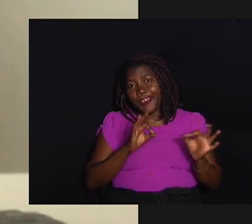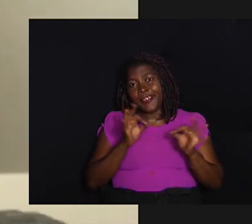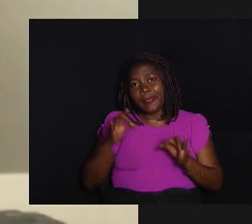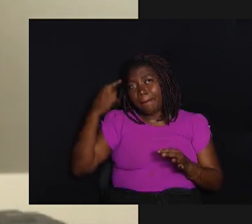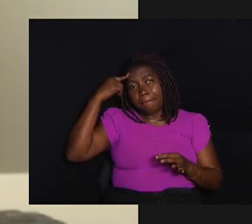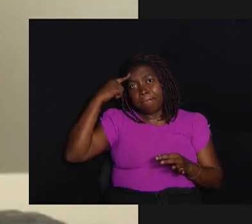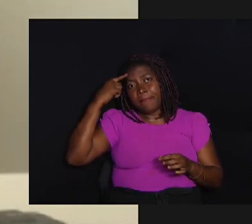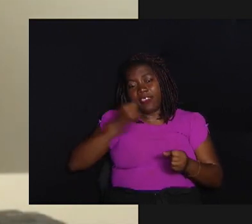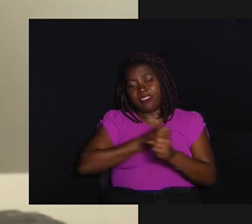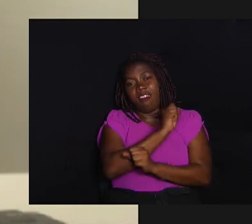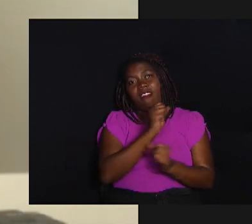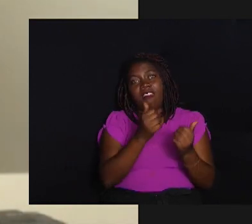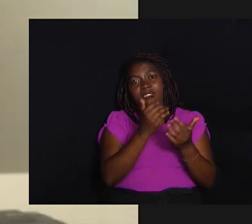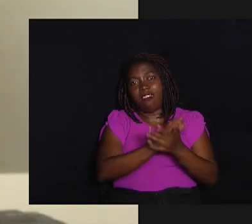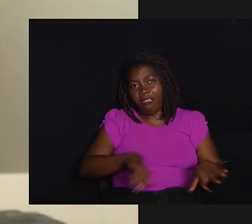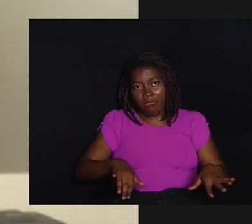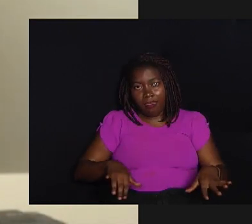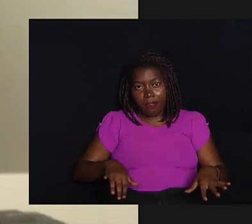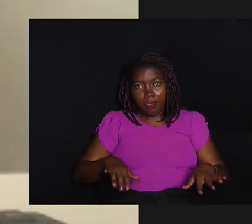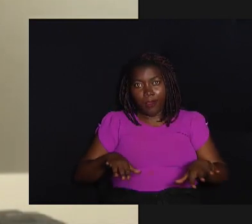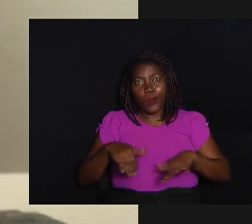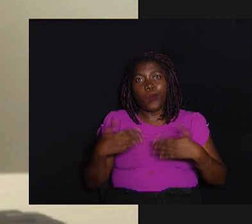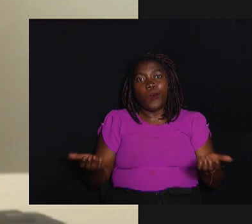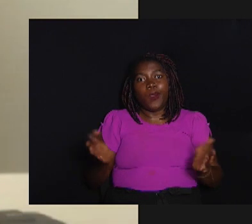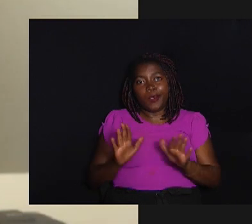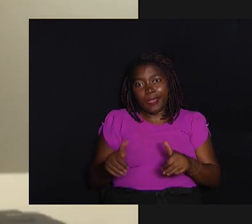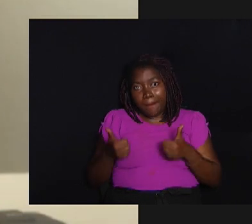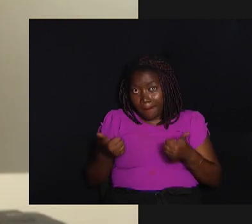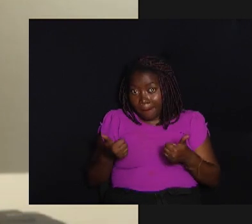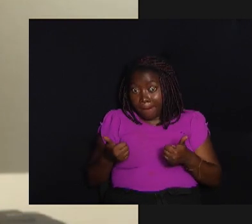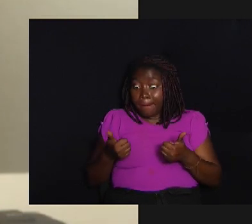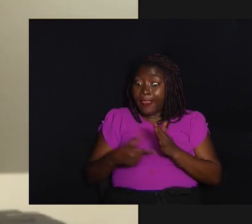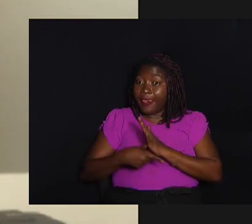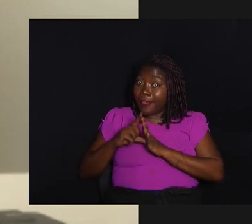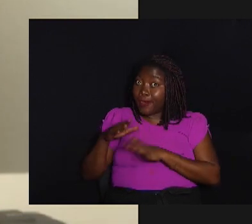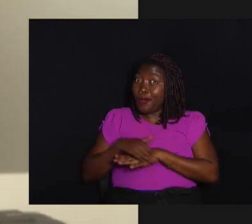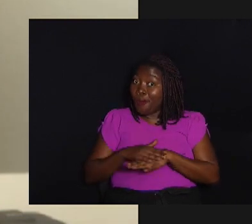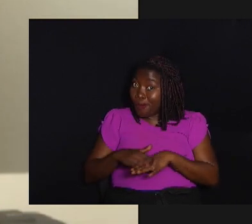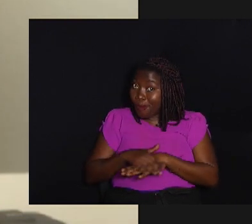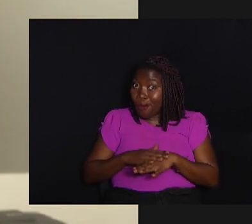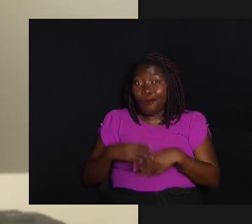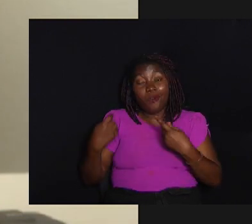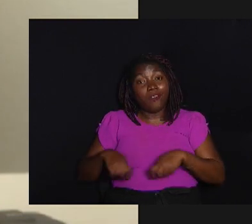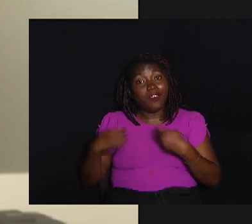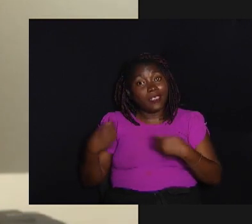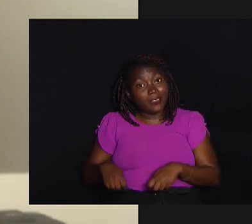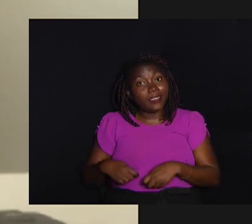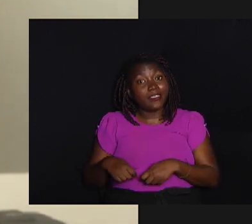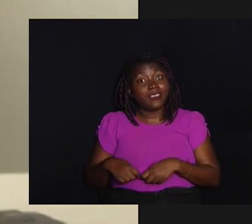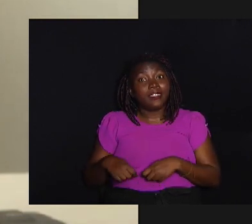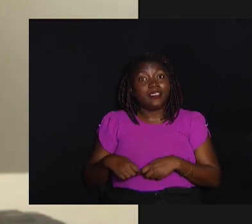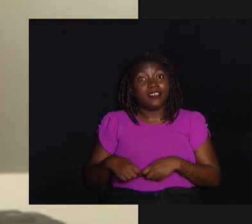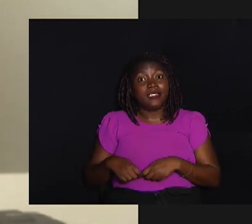se separar, é quando está bem. Já conversar a respeito disso, né? Tem como se antecipar a fazer esse tipo de